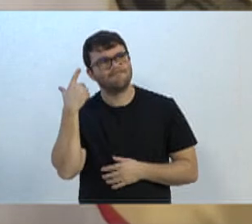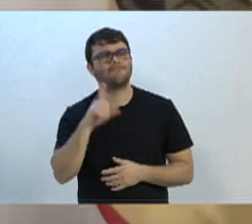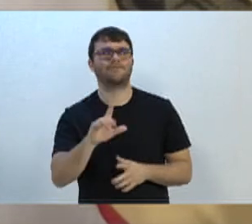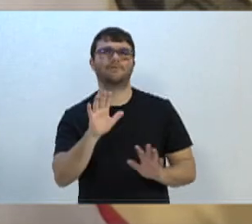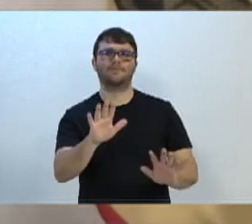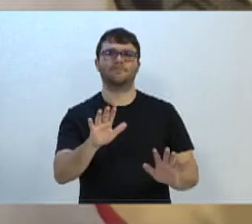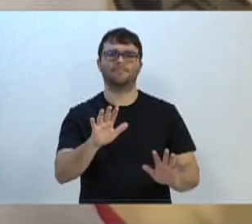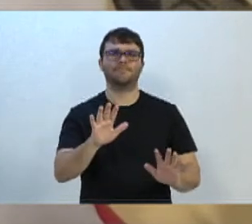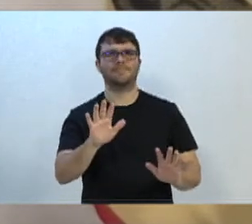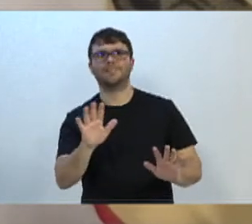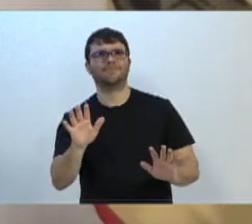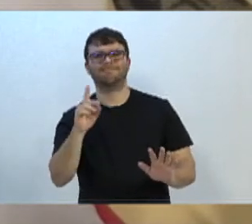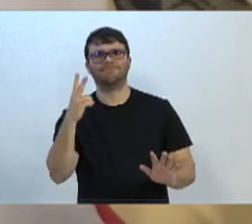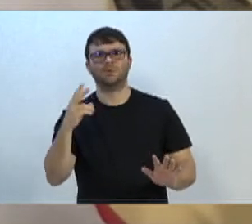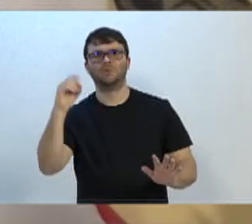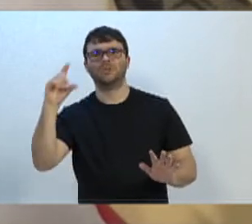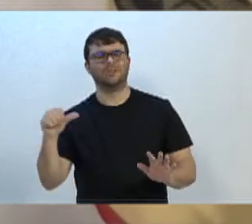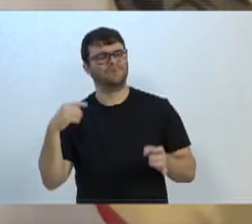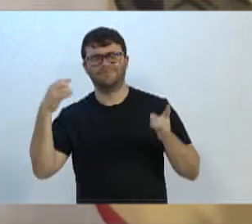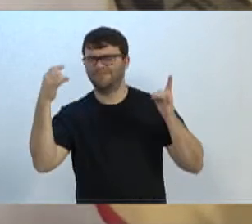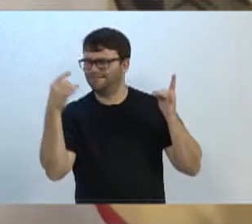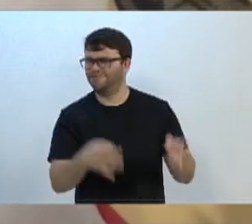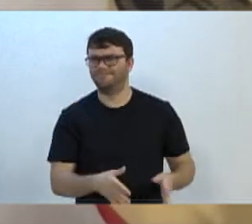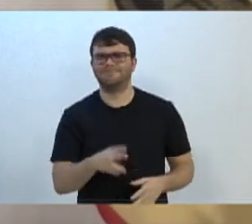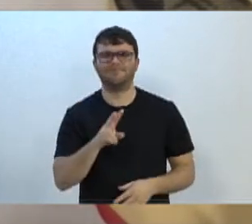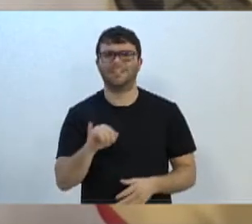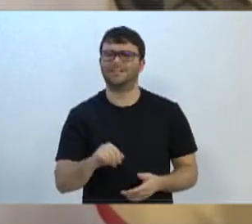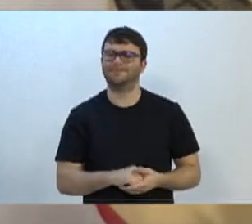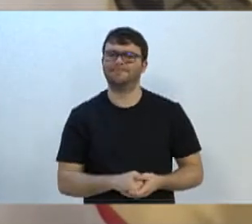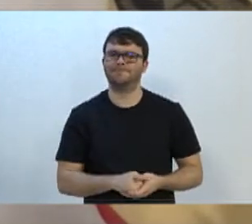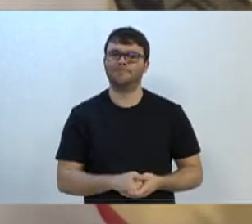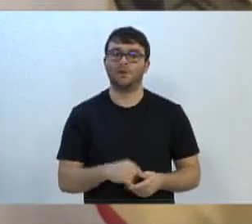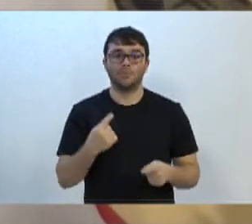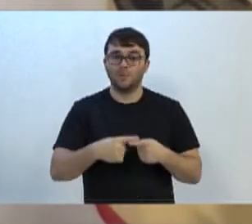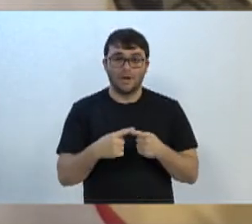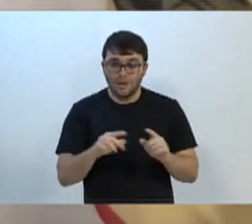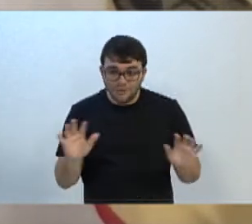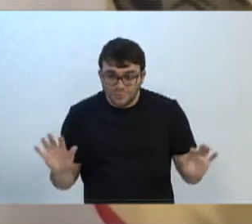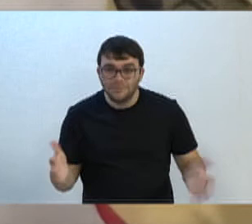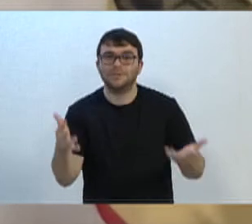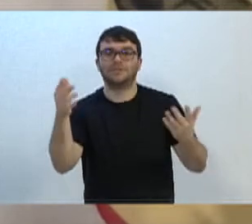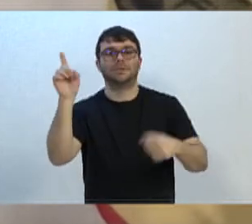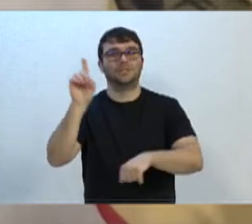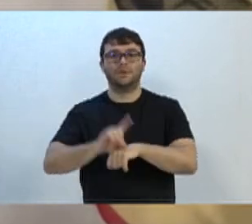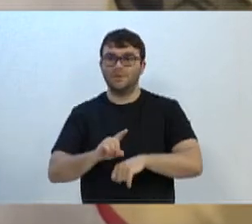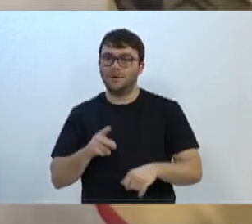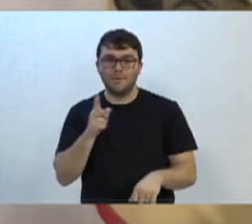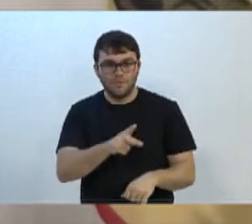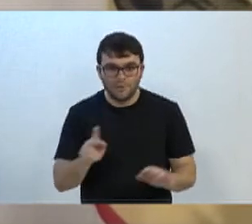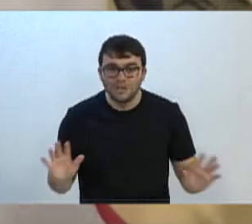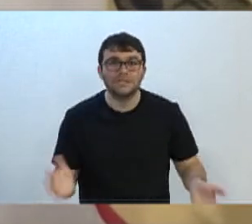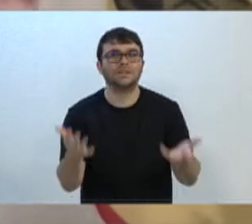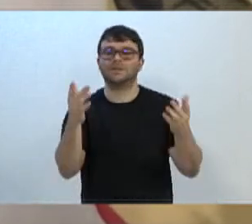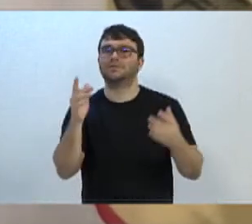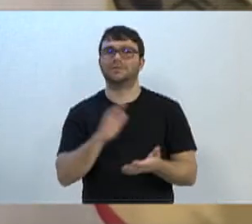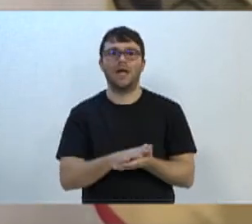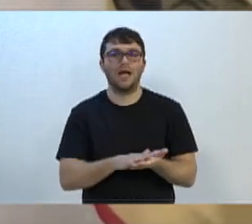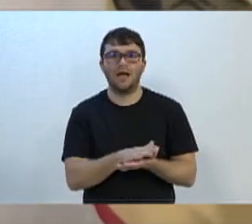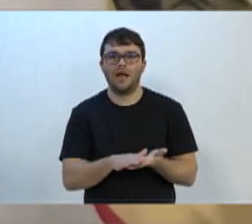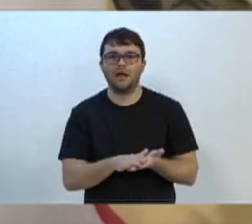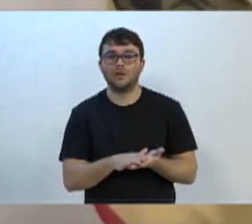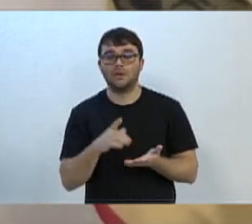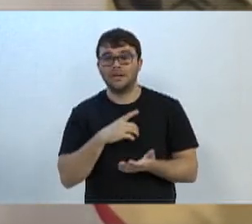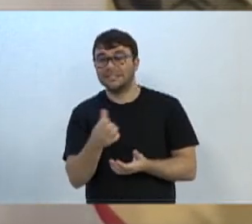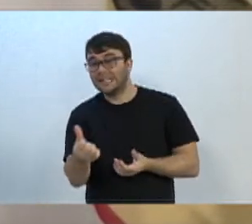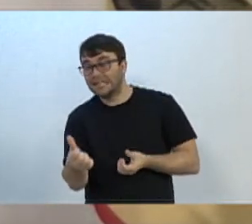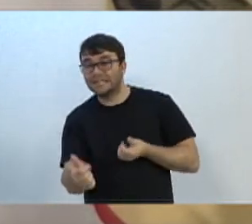desistir porque não dá mais a gente não consegue não empolga os diretores não vão os professores não vão aí tem meia dúzia de